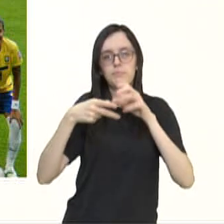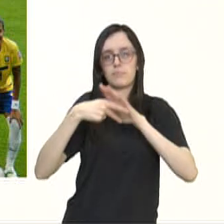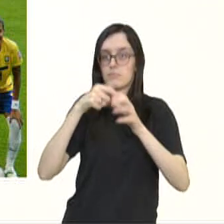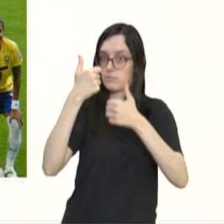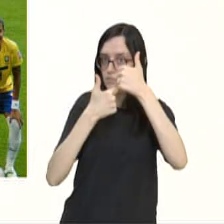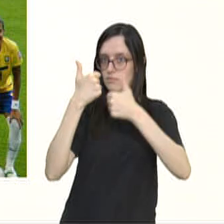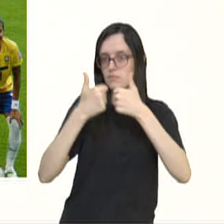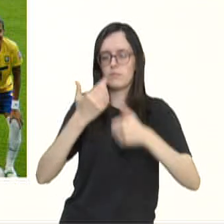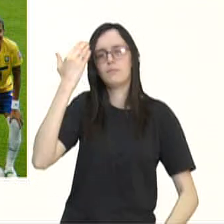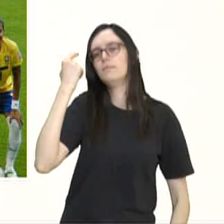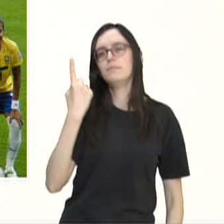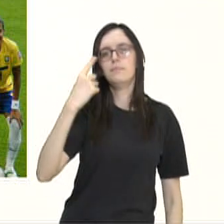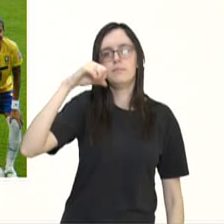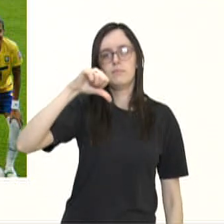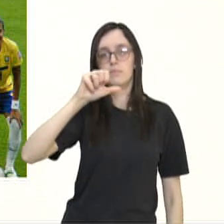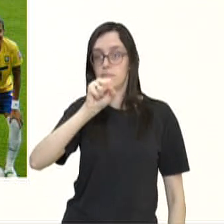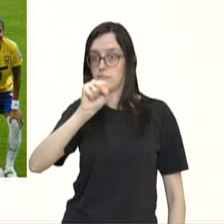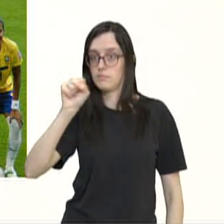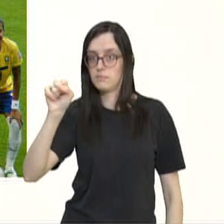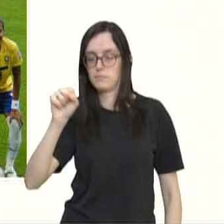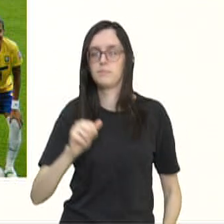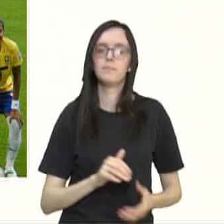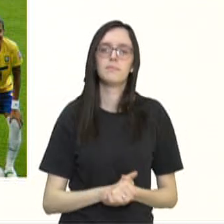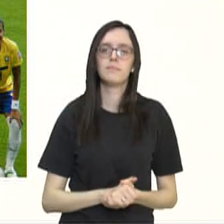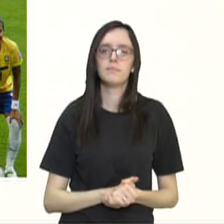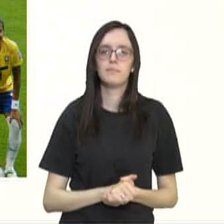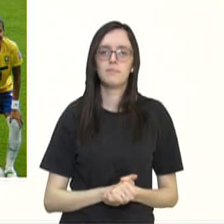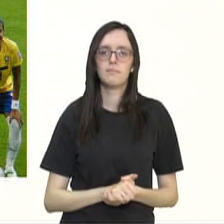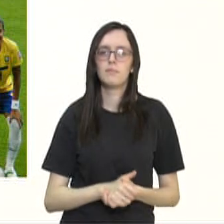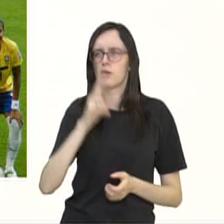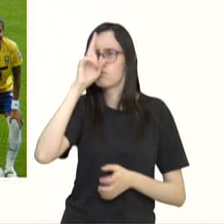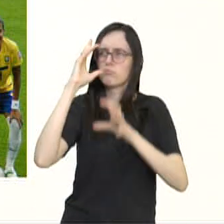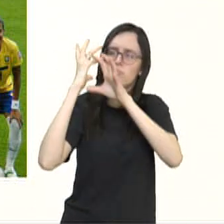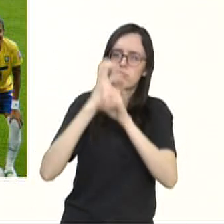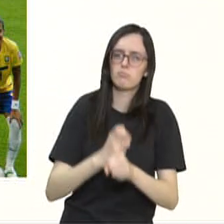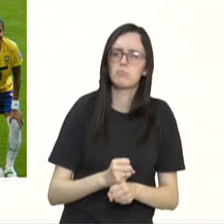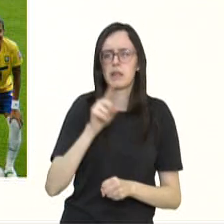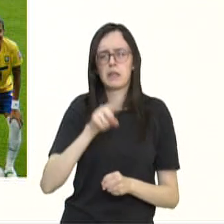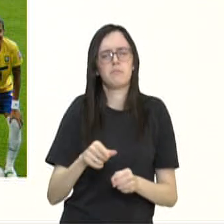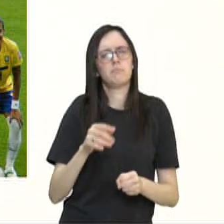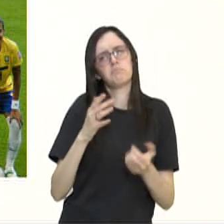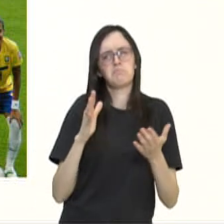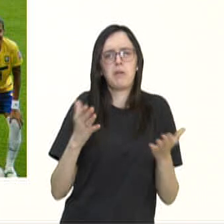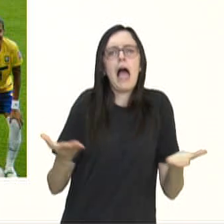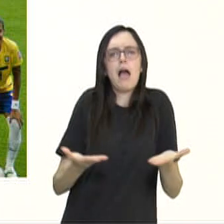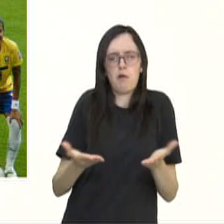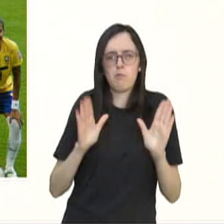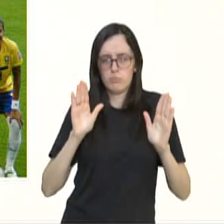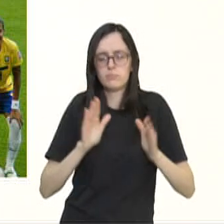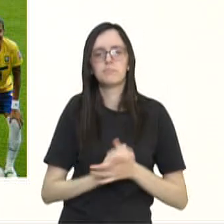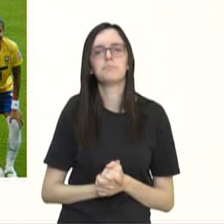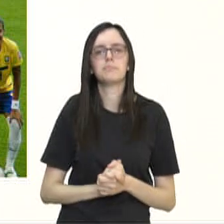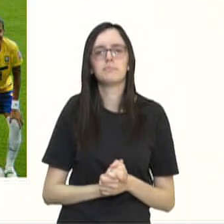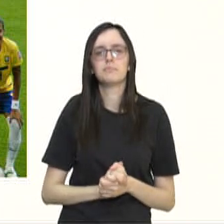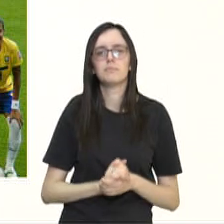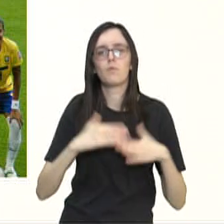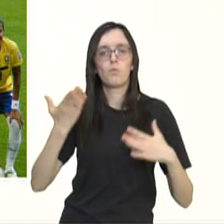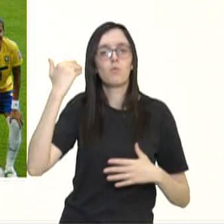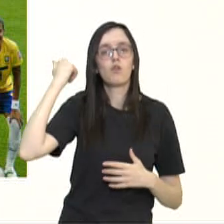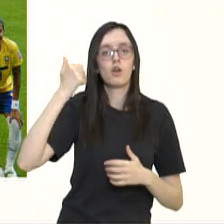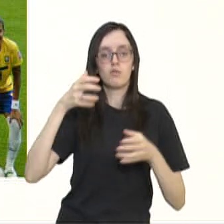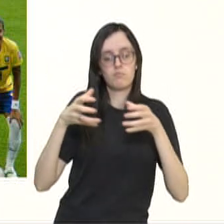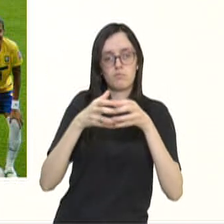tal evento, né, gente? Mas o ideal é que, não que elas superem, mas que elas conquistem, né, um